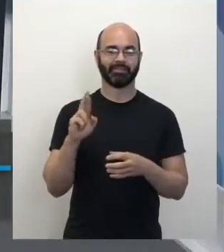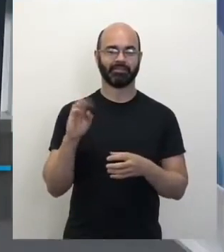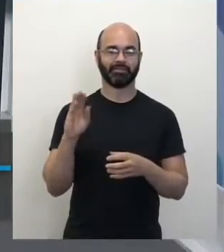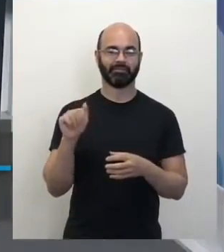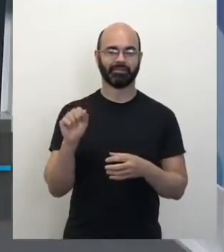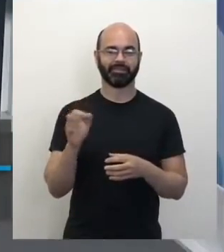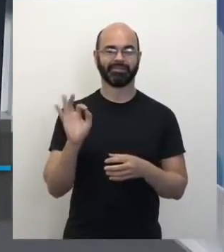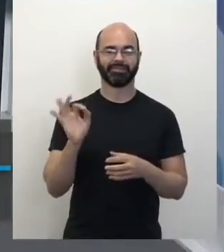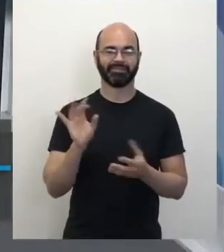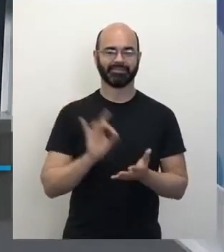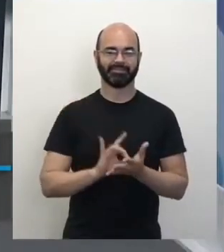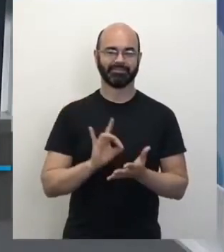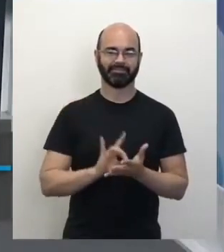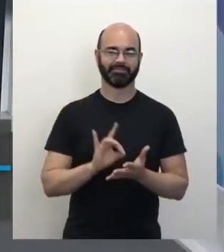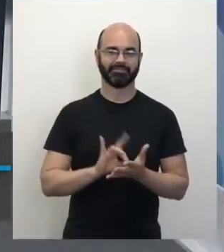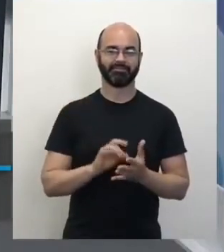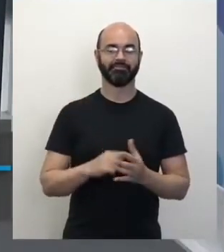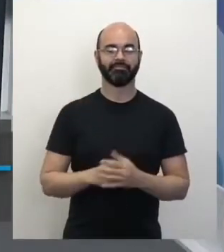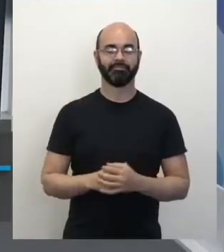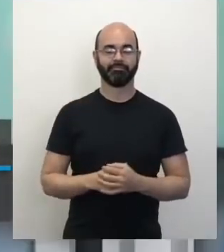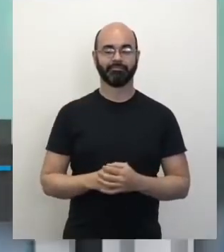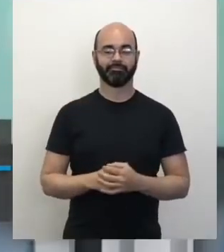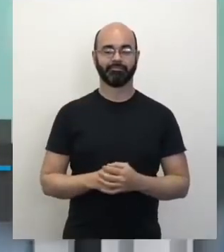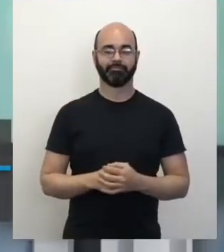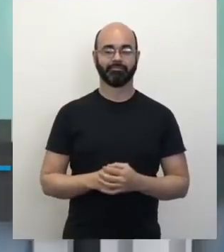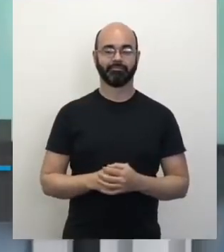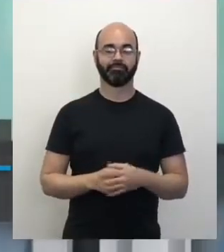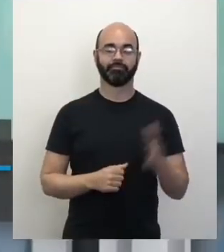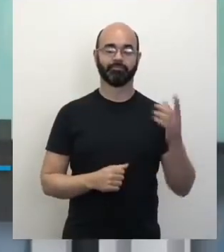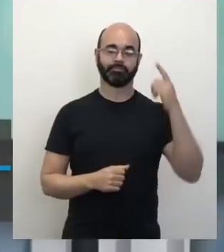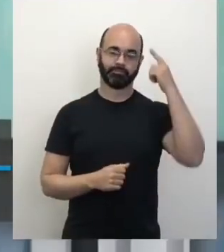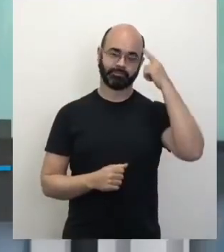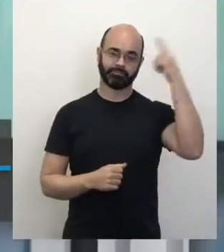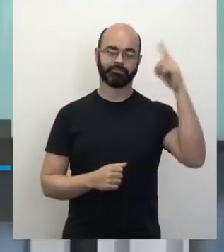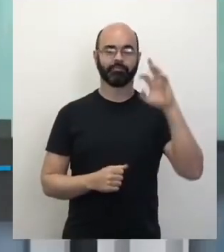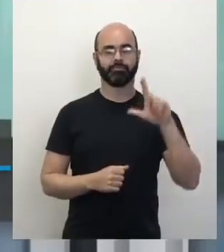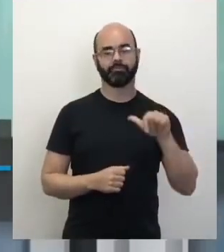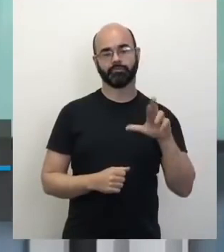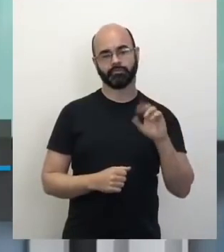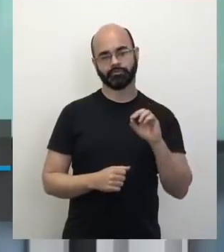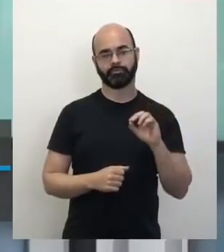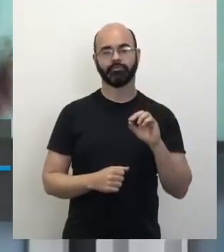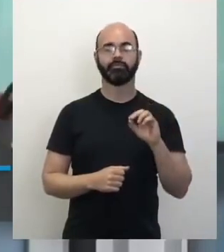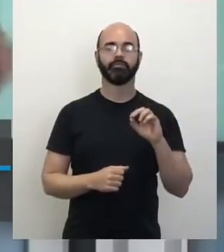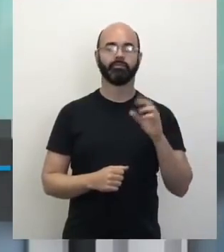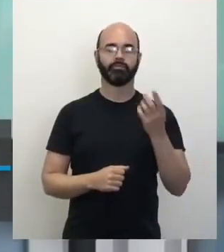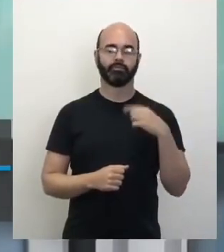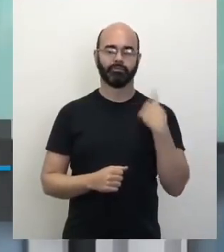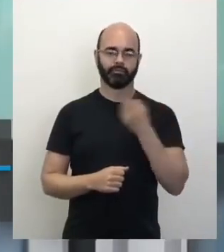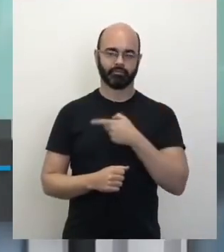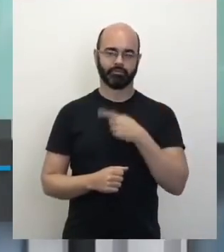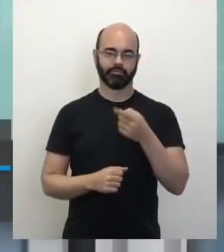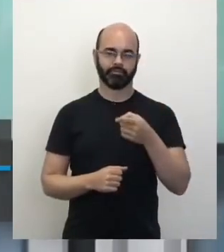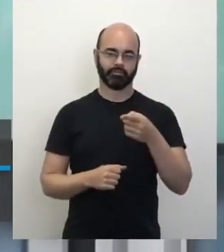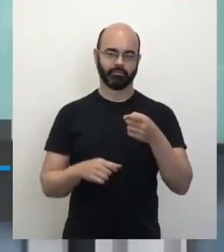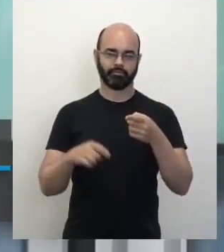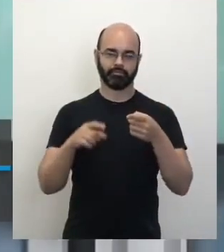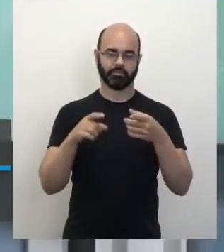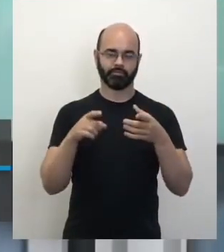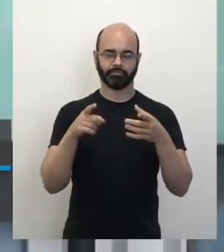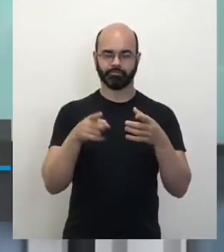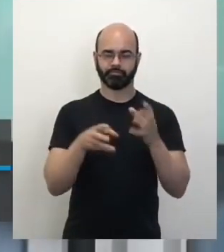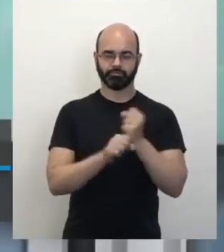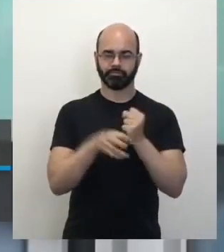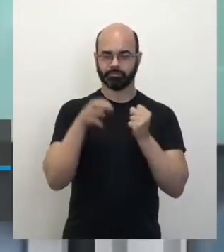isso mesmo. Então, para esse exercício aí, a ideia, claro, obviamente, nós vamos fazer o resultado exato, nós não